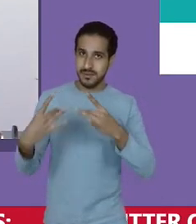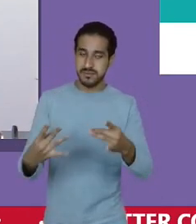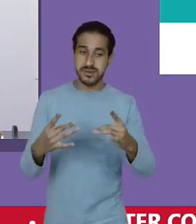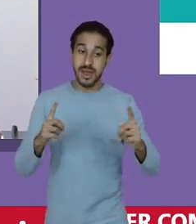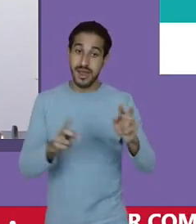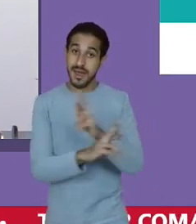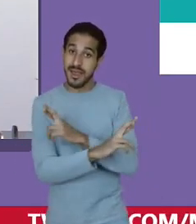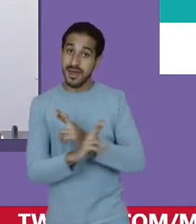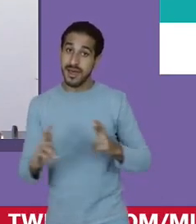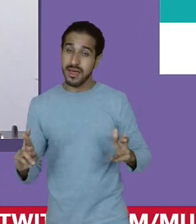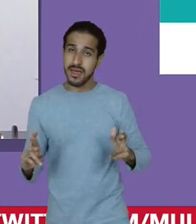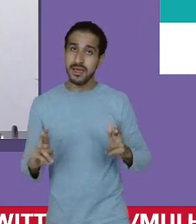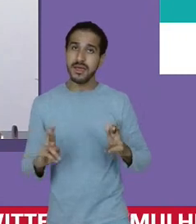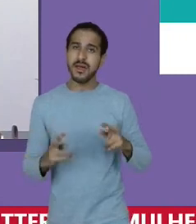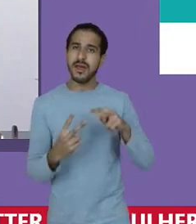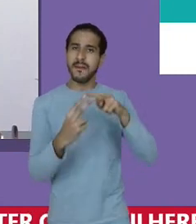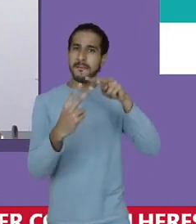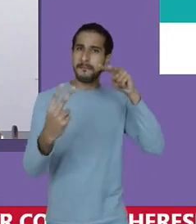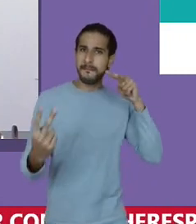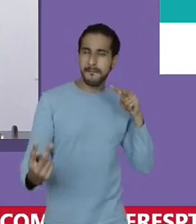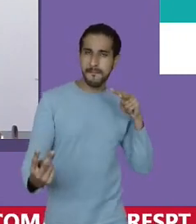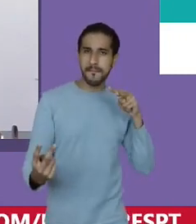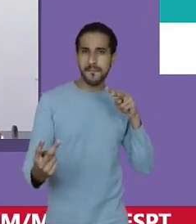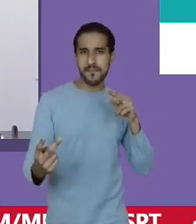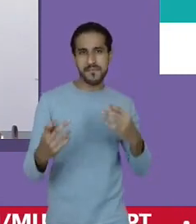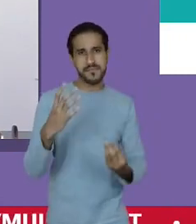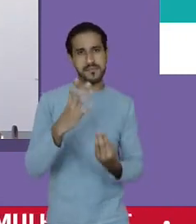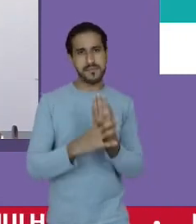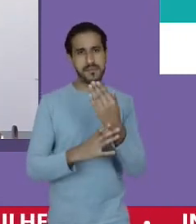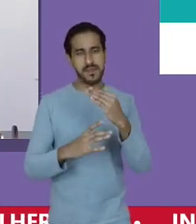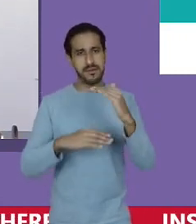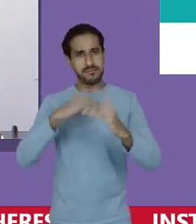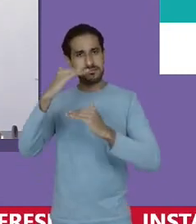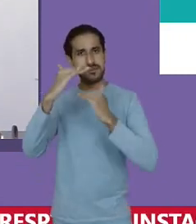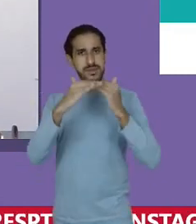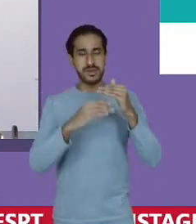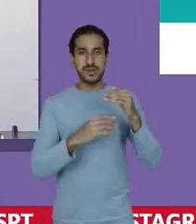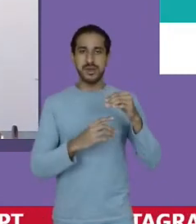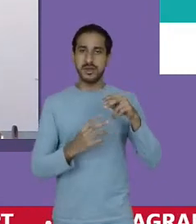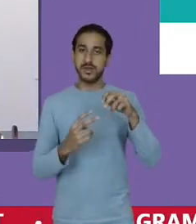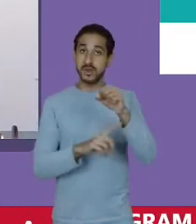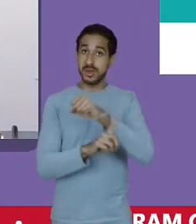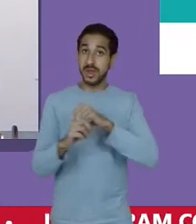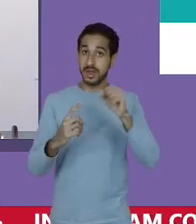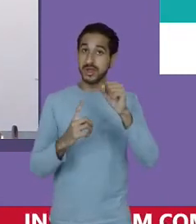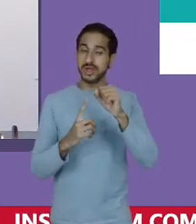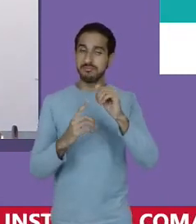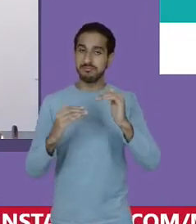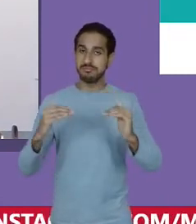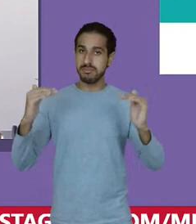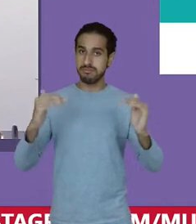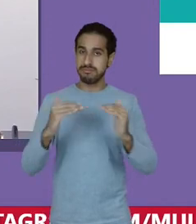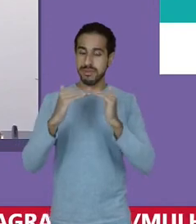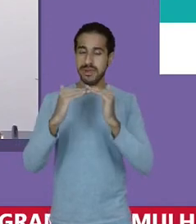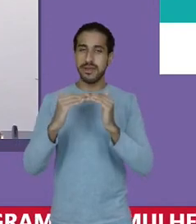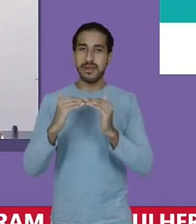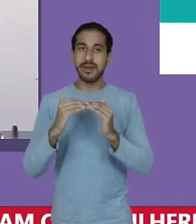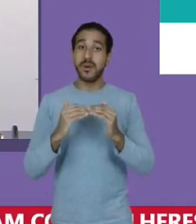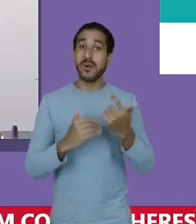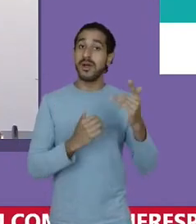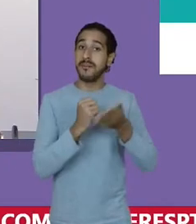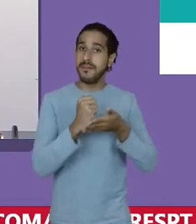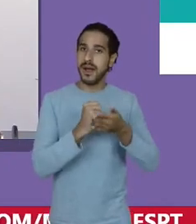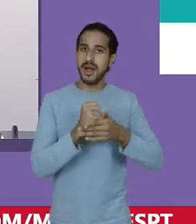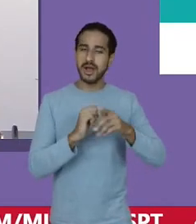que dialoga diretamente com a perspectiva de construção do socialismo. Um segundo princípio é o princípio da